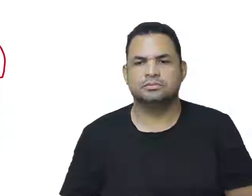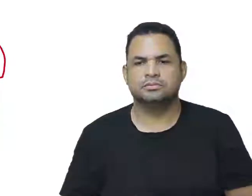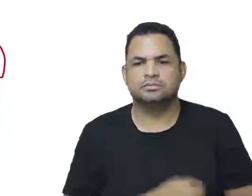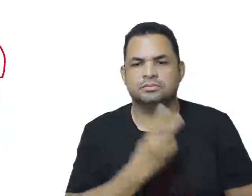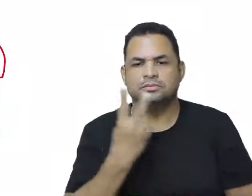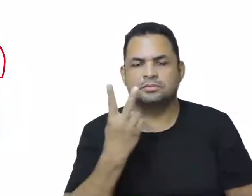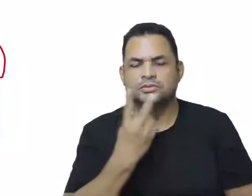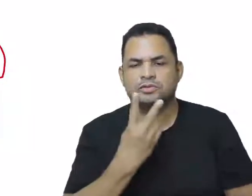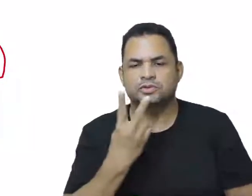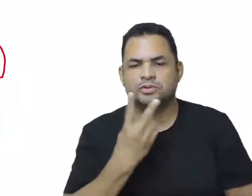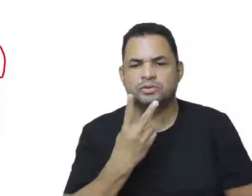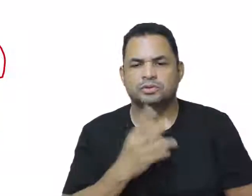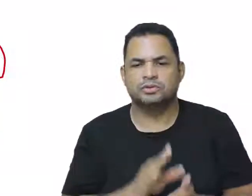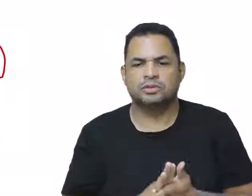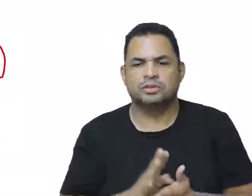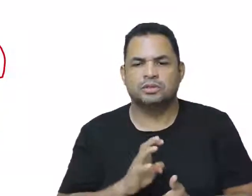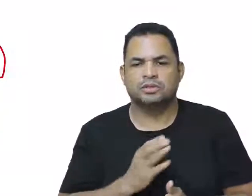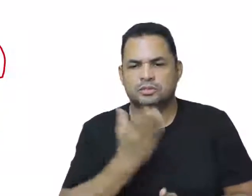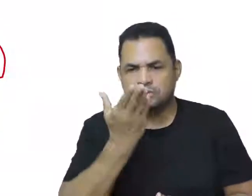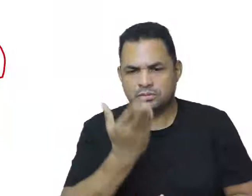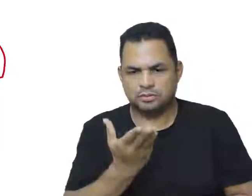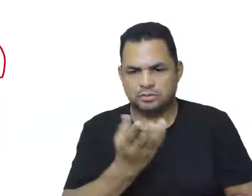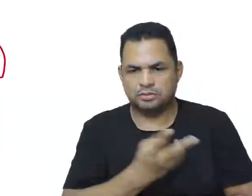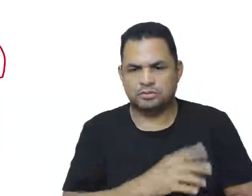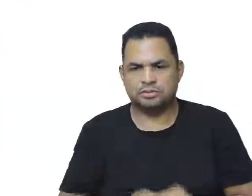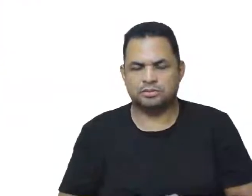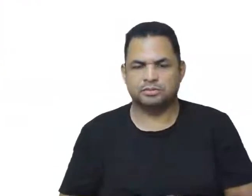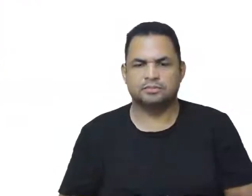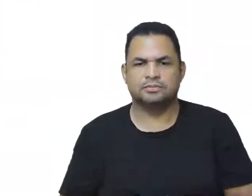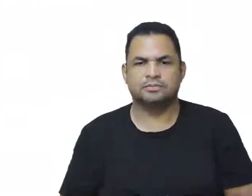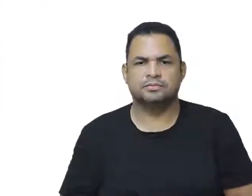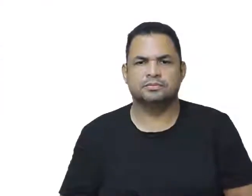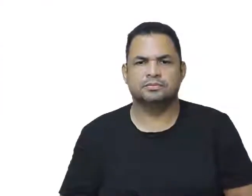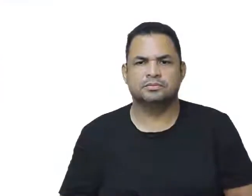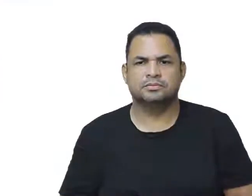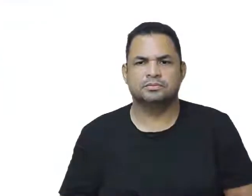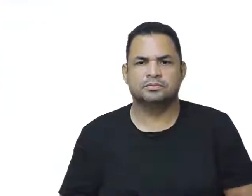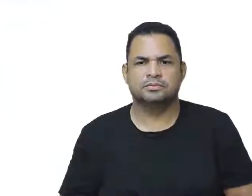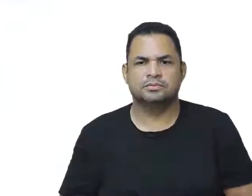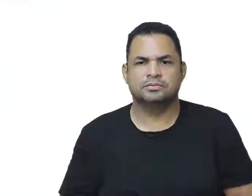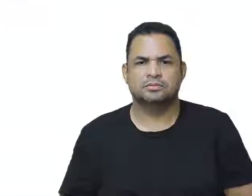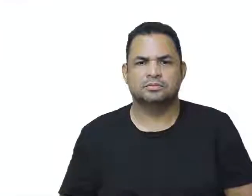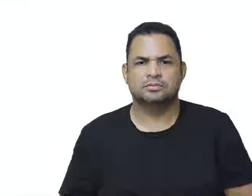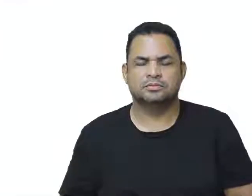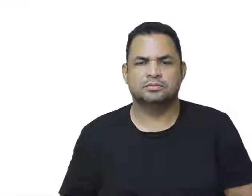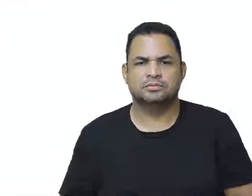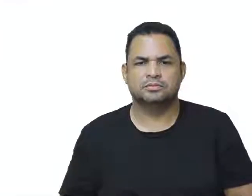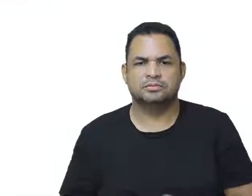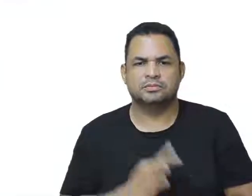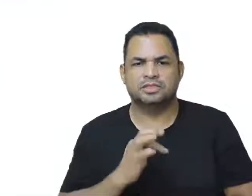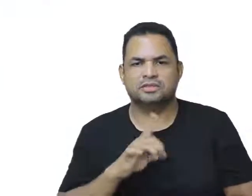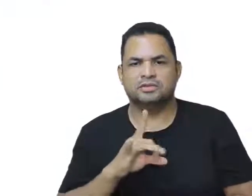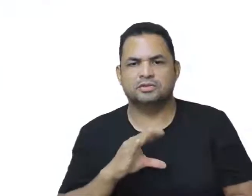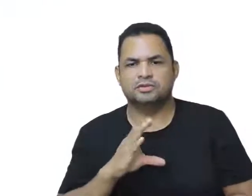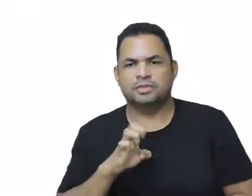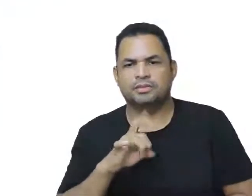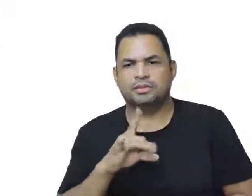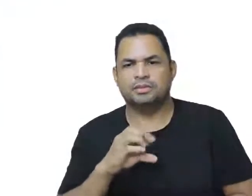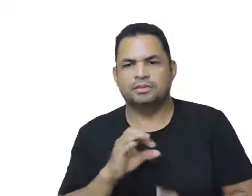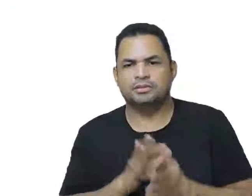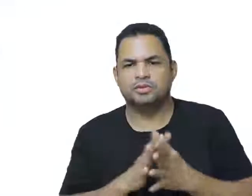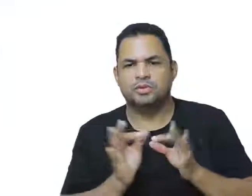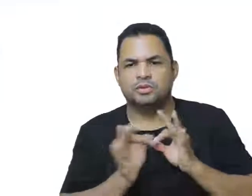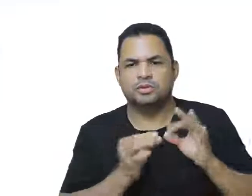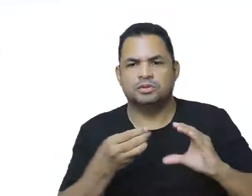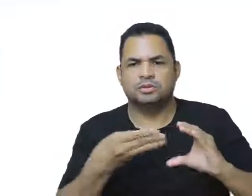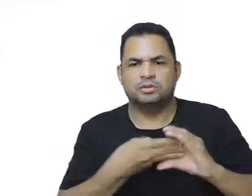tipos, epitélio de revestimento e o epitélio glandular. Os tecidos epiteliais são formados por